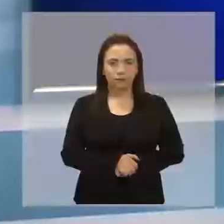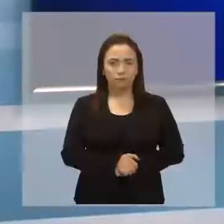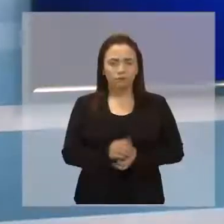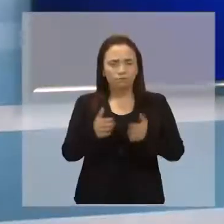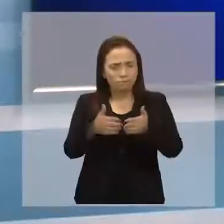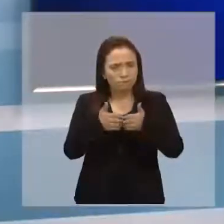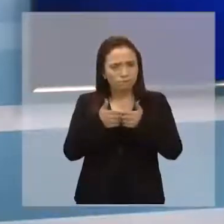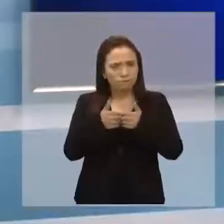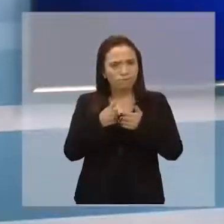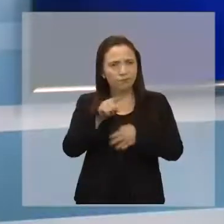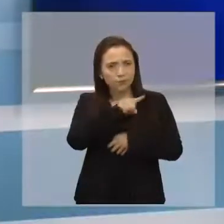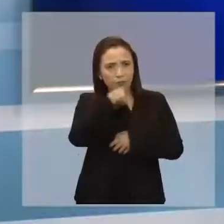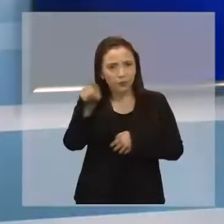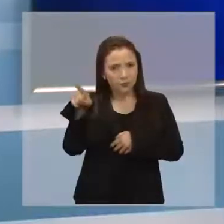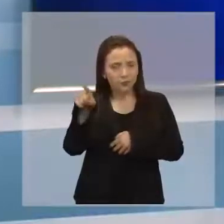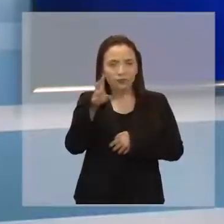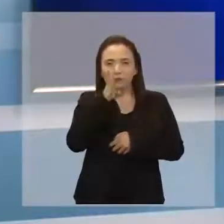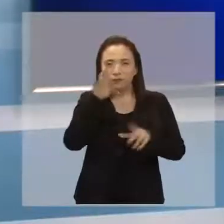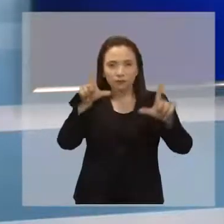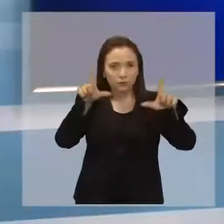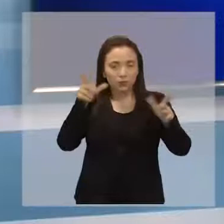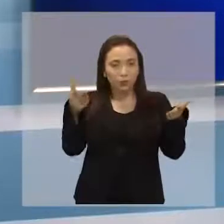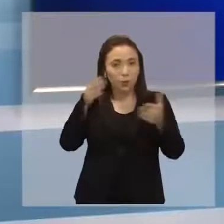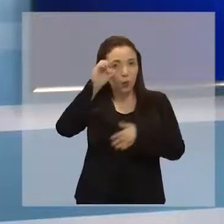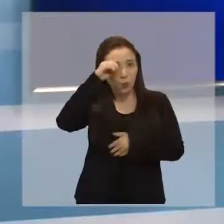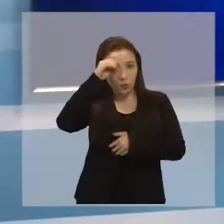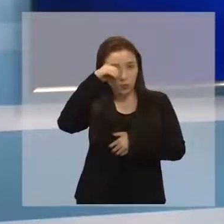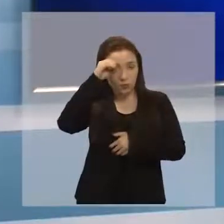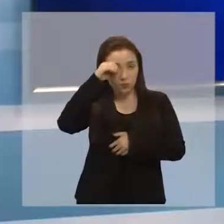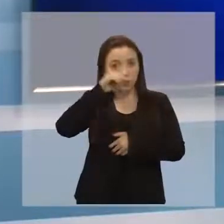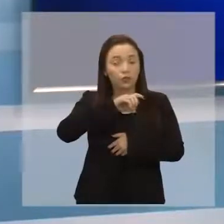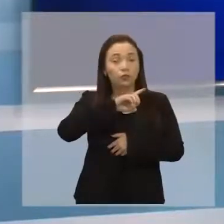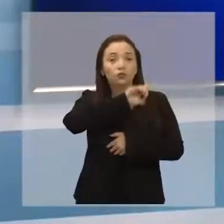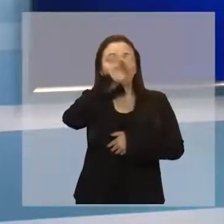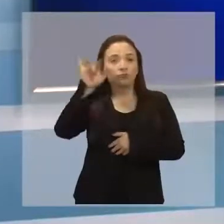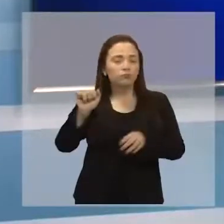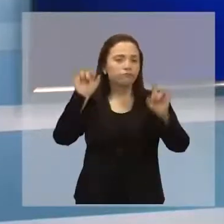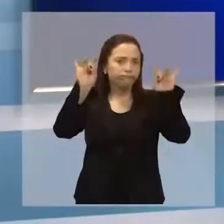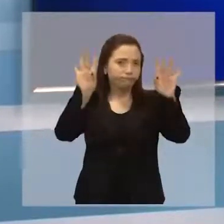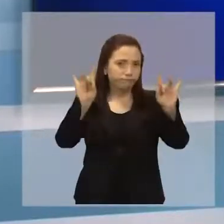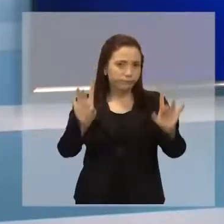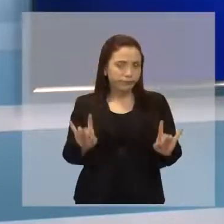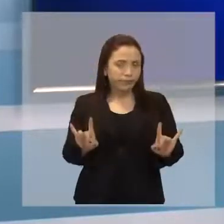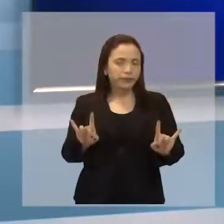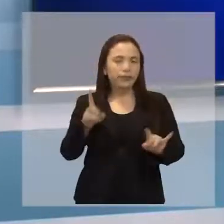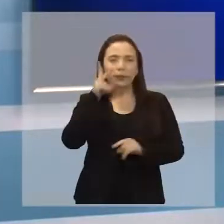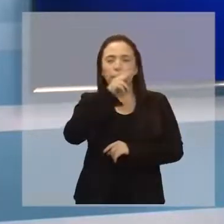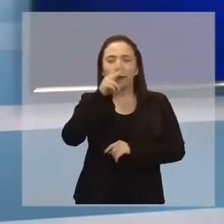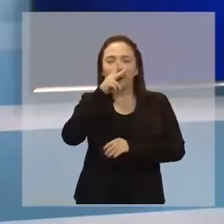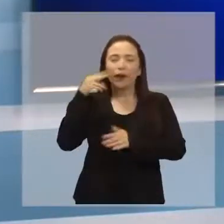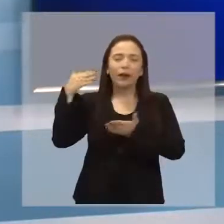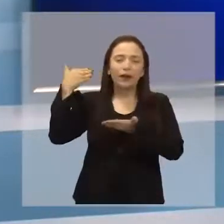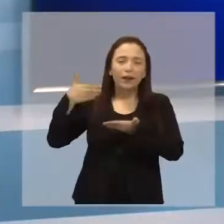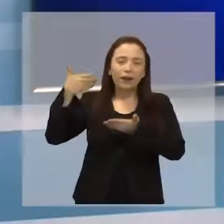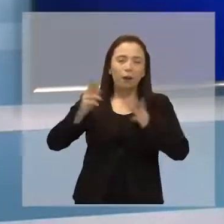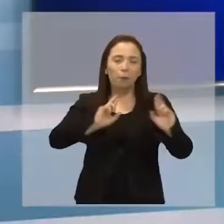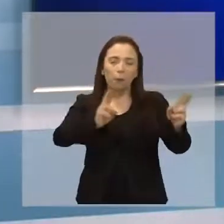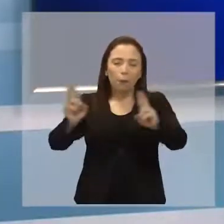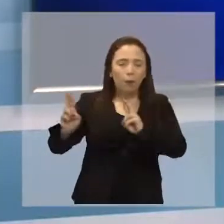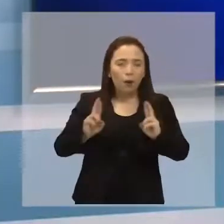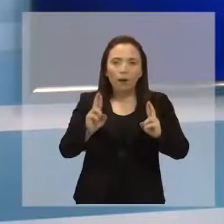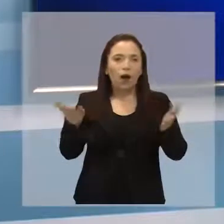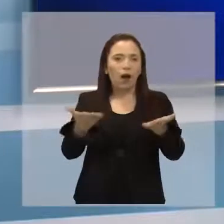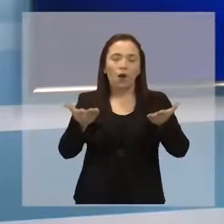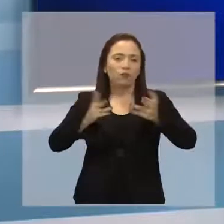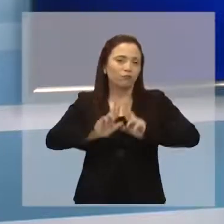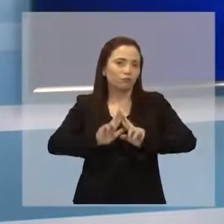Peço licença ao assinante para apresentar o programa Observatório hoje em uma configuração diferente daquela que costumeiramente apresentamos aos